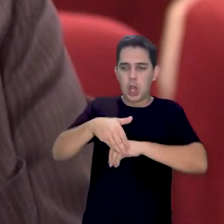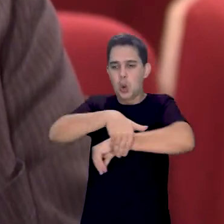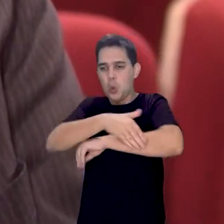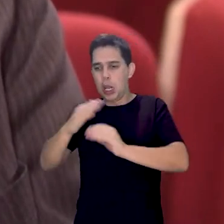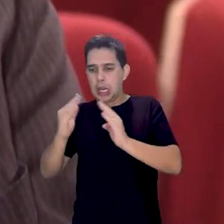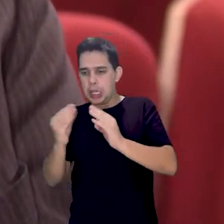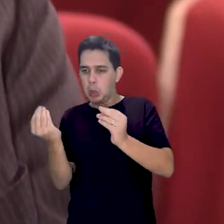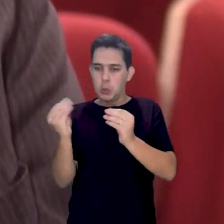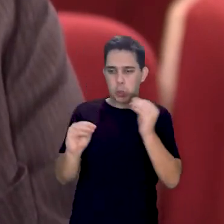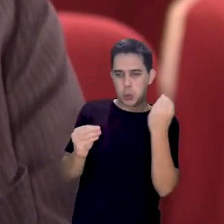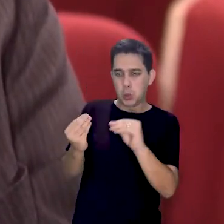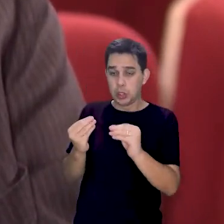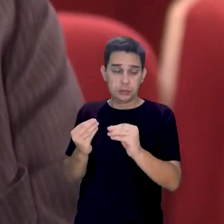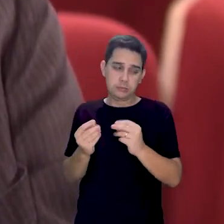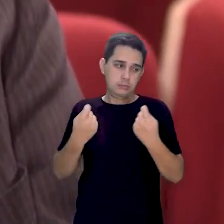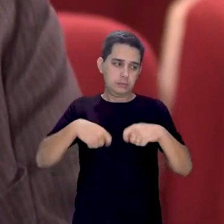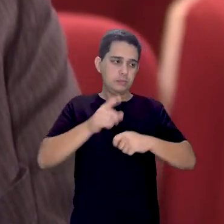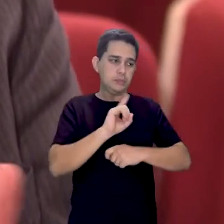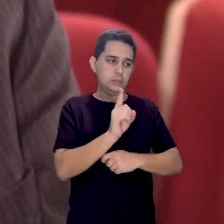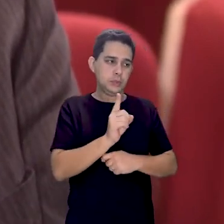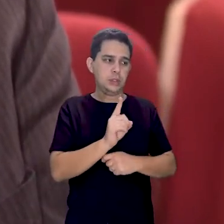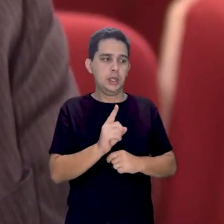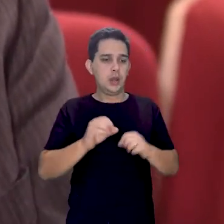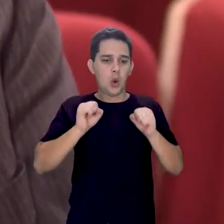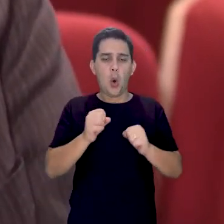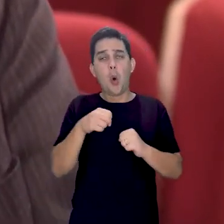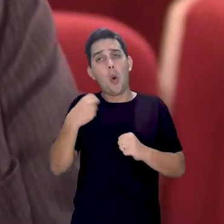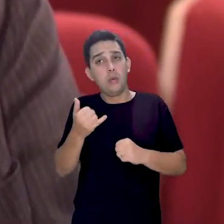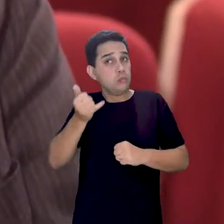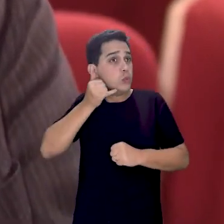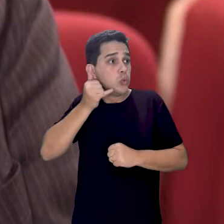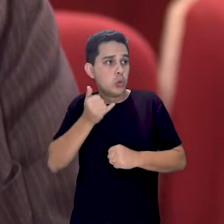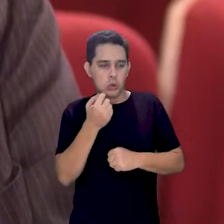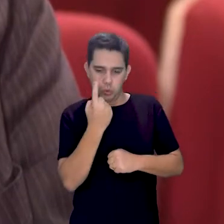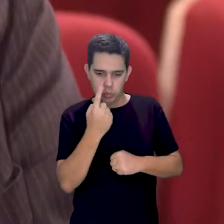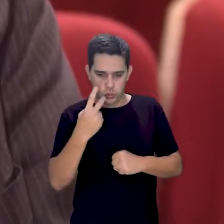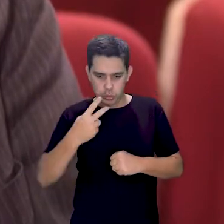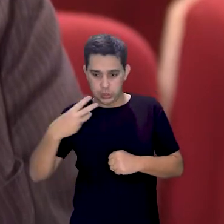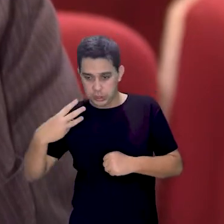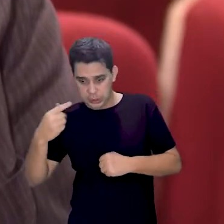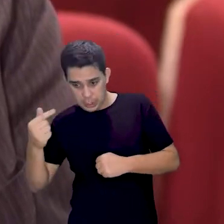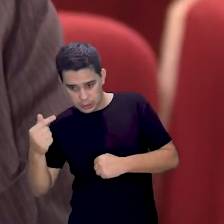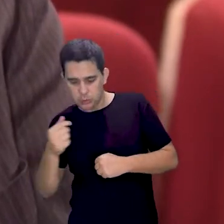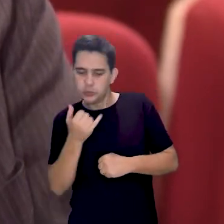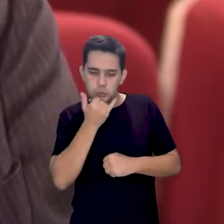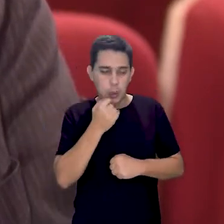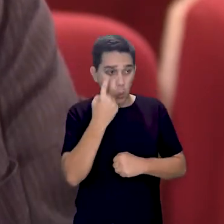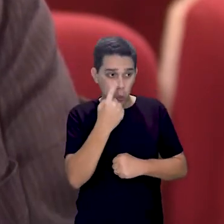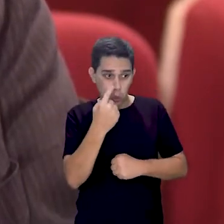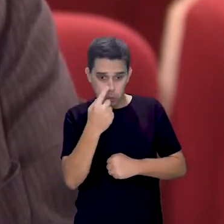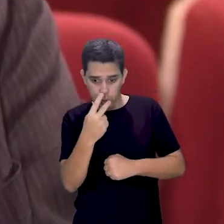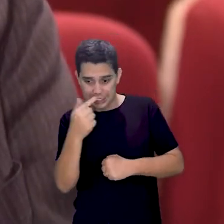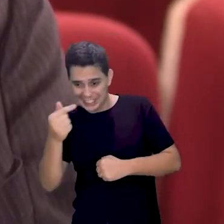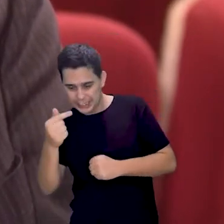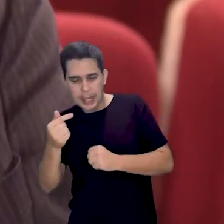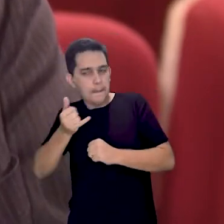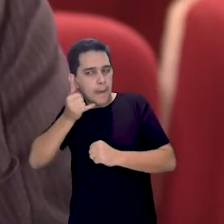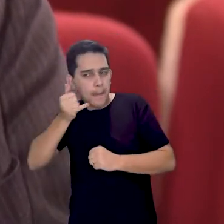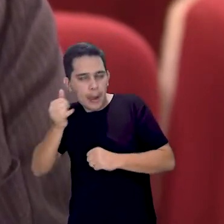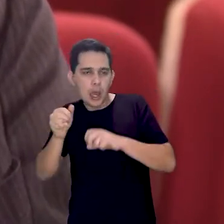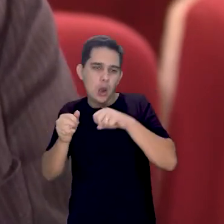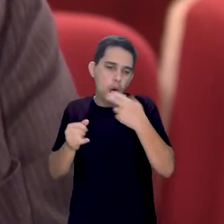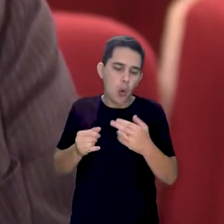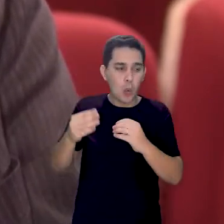fazê-lo quando faz um contato pelo 127, nem pelo WhatsApp. Sim. Lembrando sempre ao cidadão